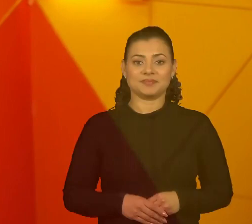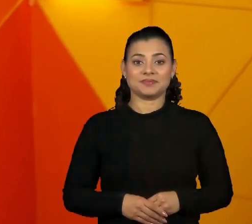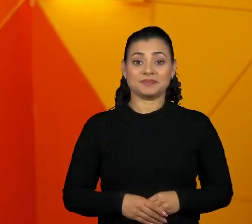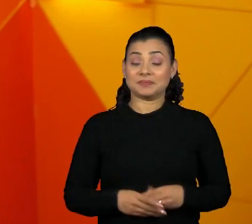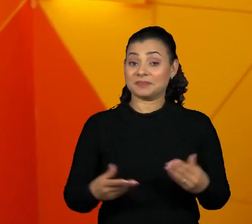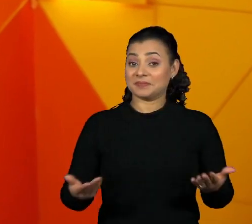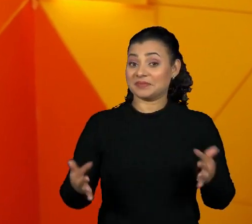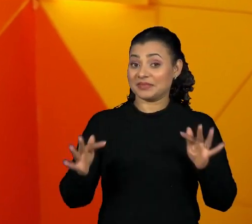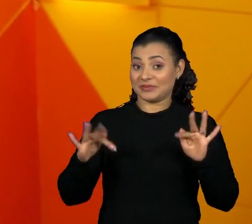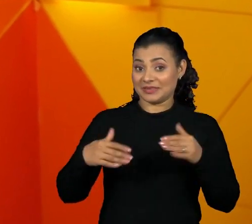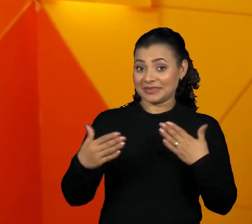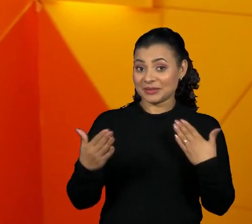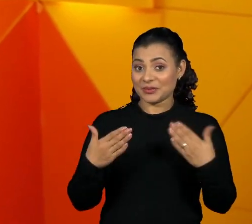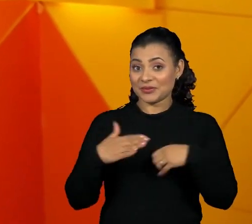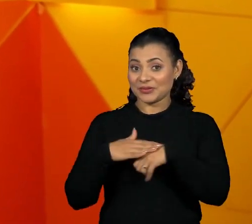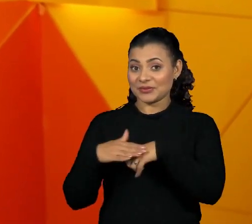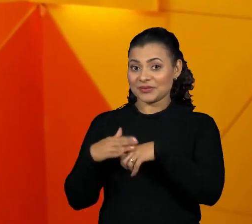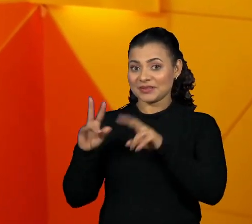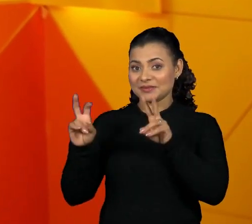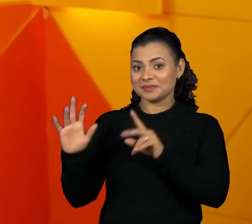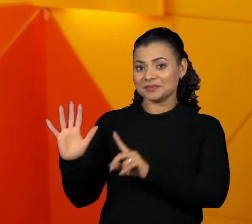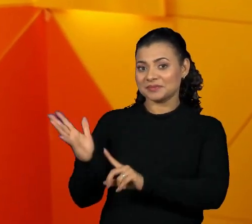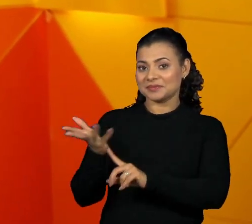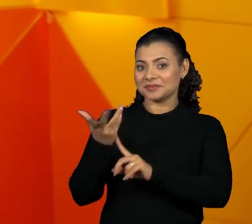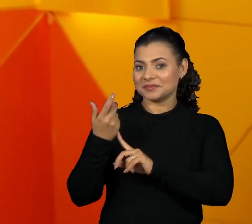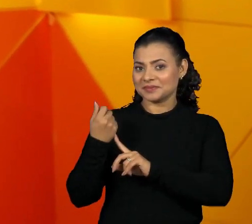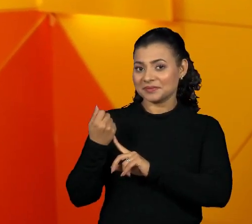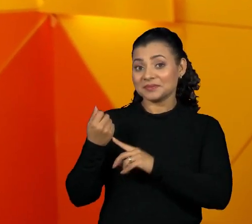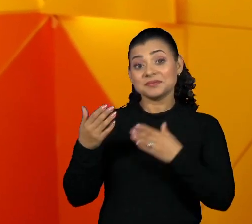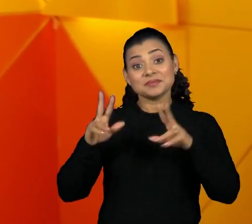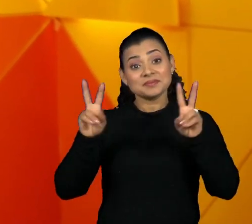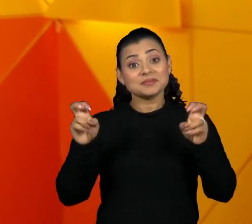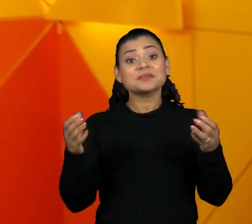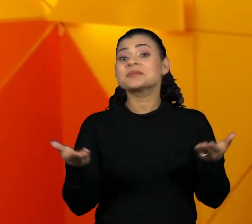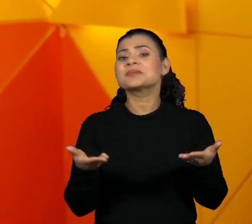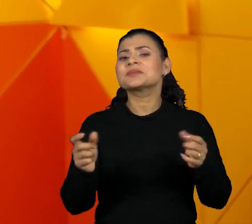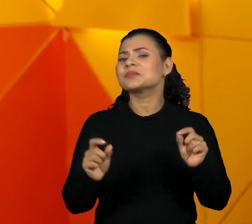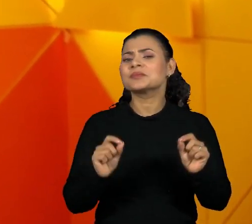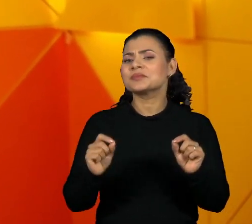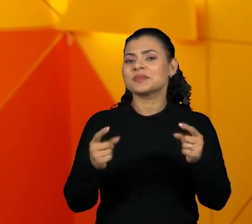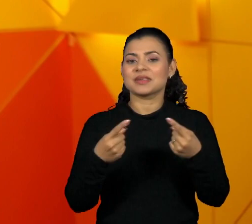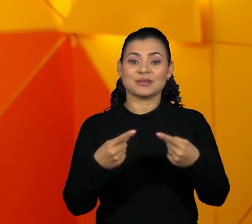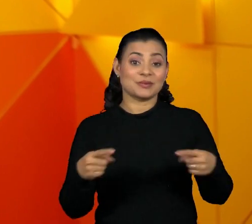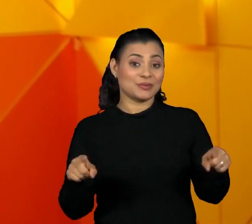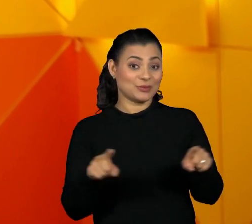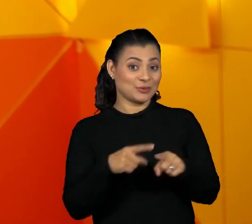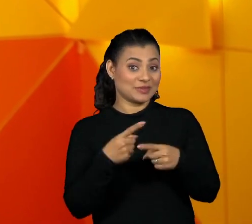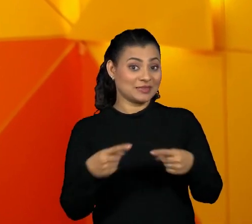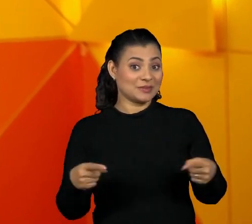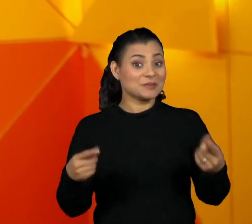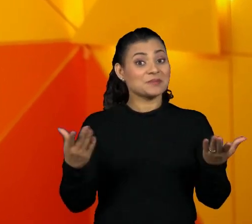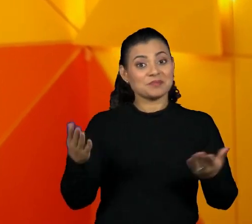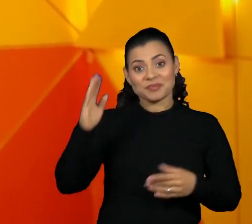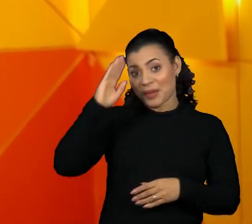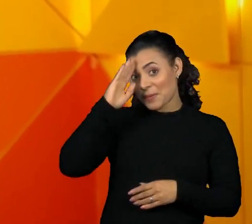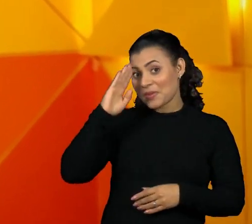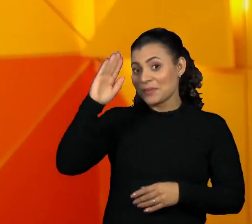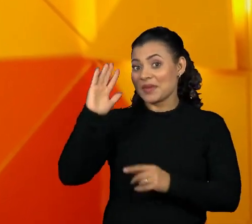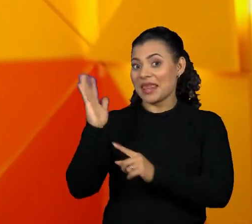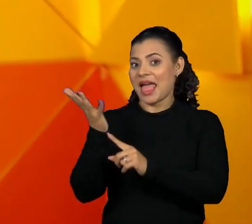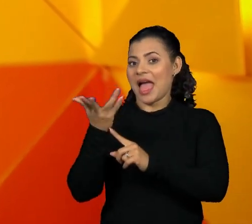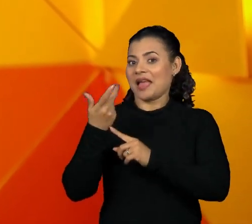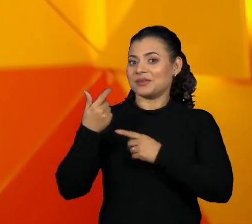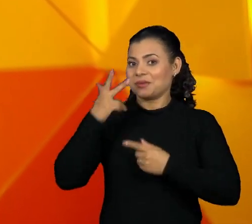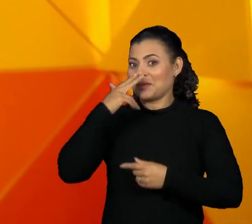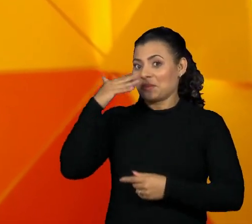para finalizar a nossa conversa sobre as belas artes, nós vamos falar de música. Para representar essa que é considerada a primeira arte,